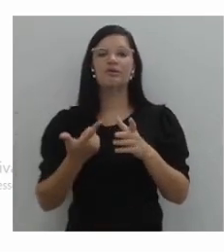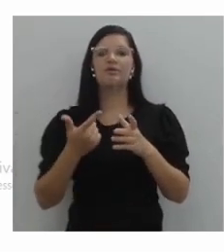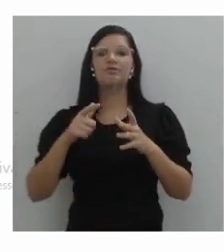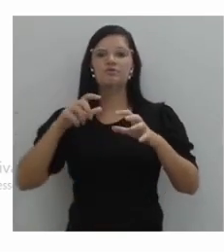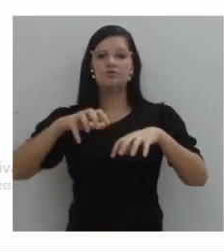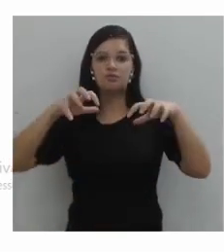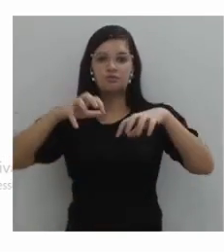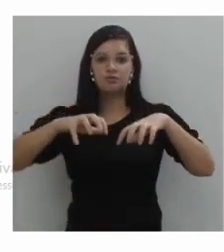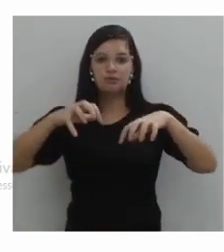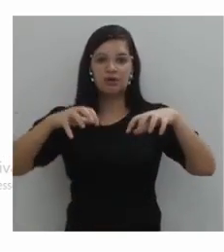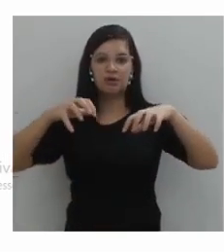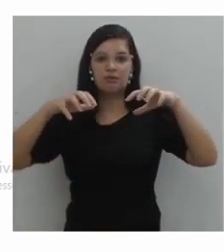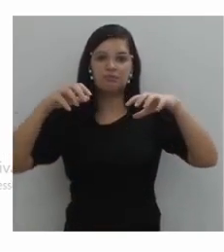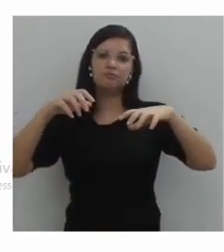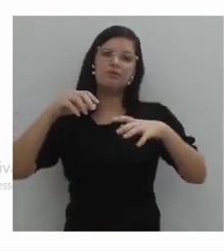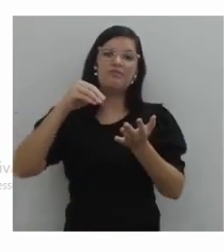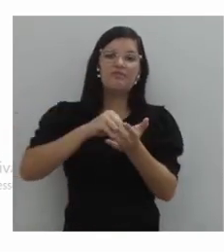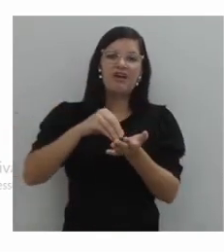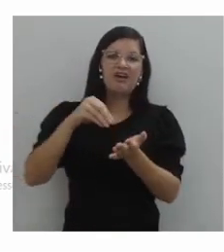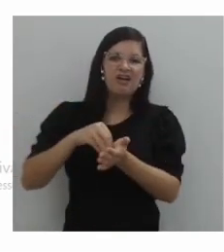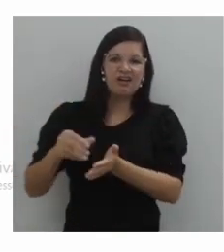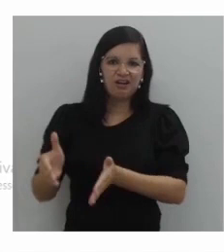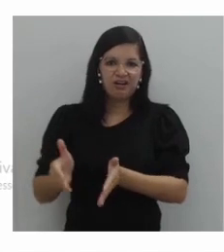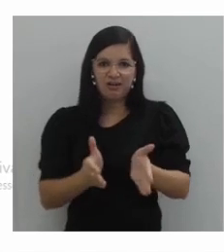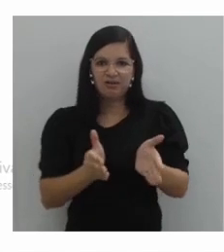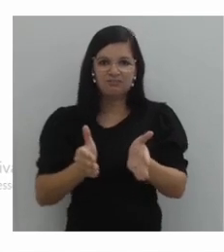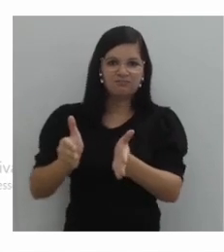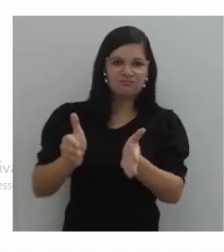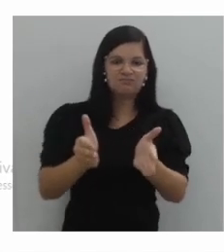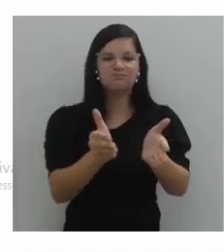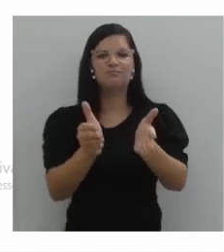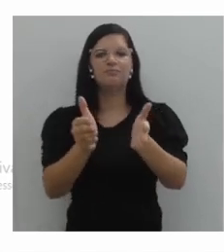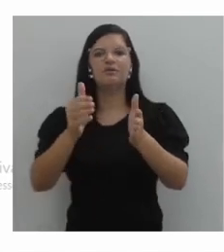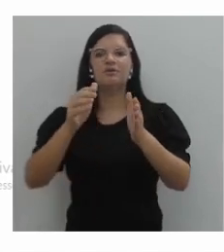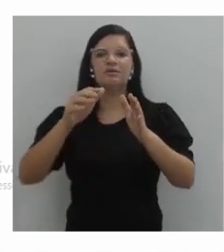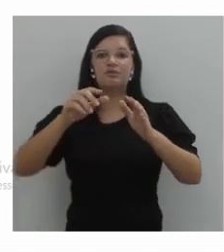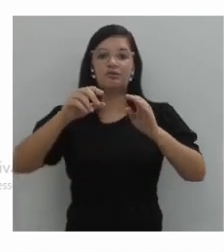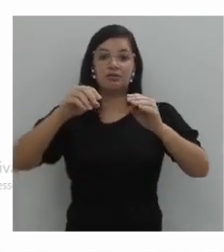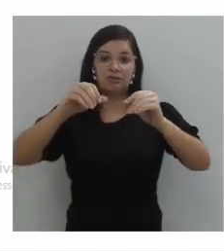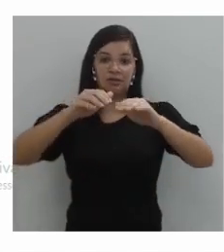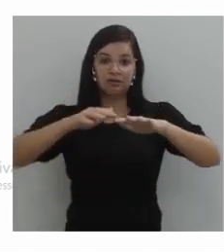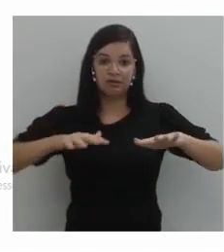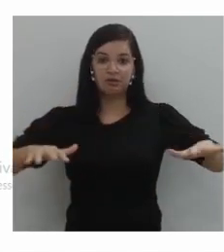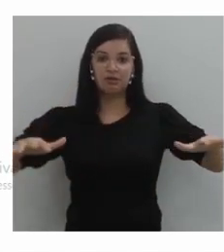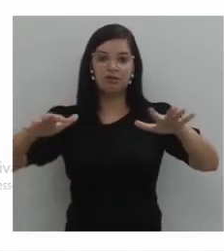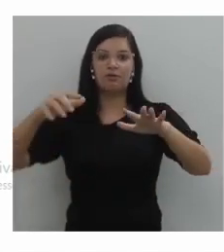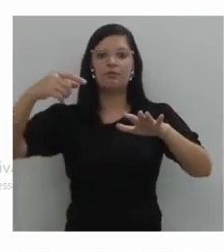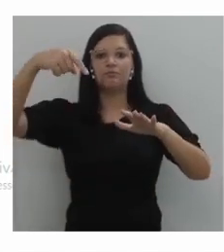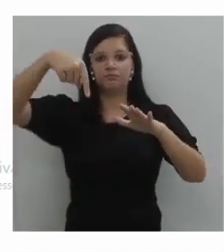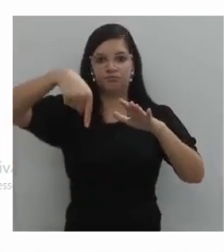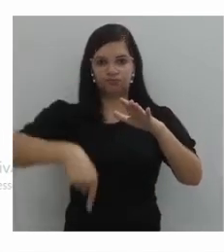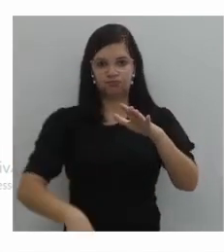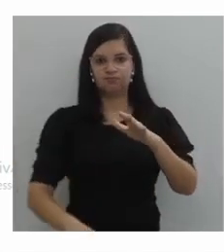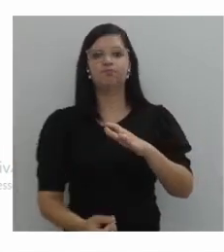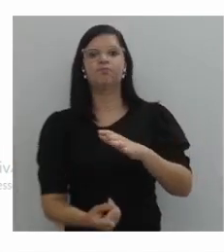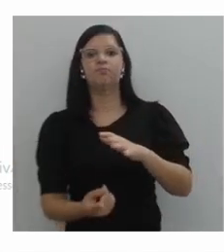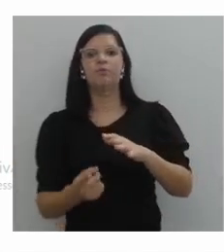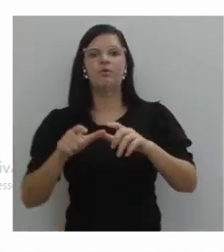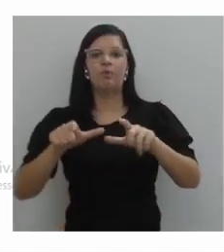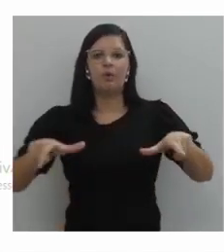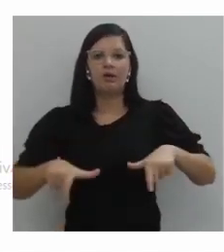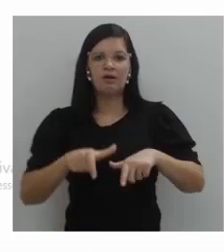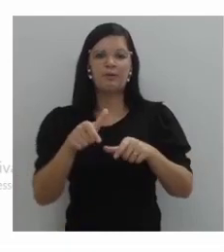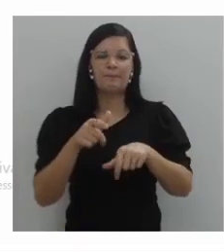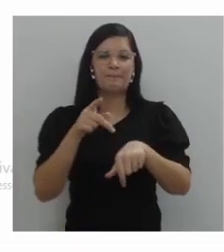excedente das águas das chuvas, tá? Que percorrem camadas abaixo da superfície do solo e preenchem espaços